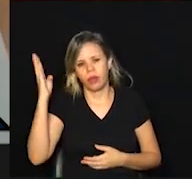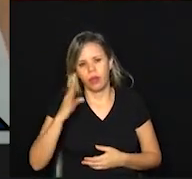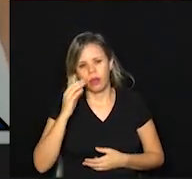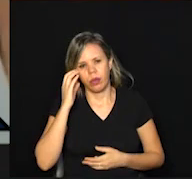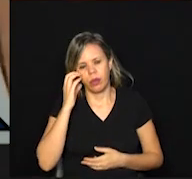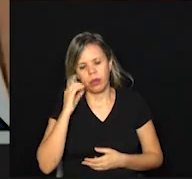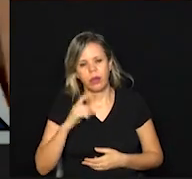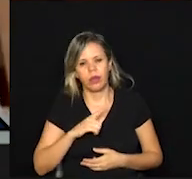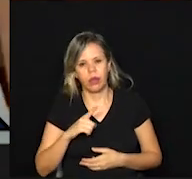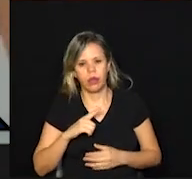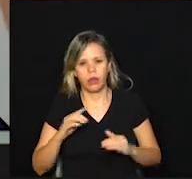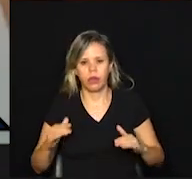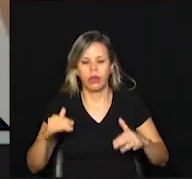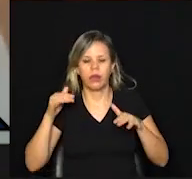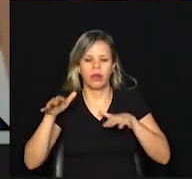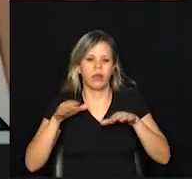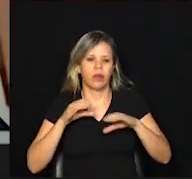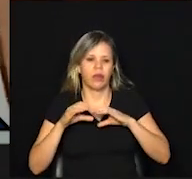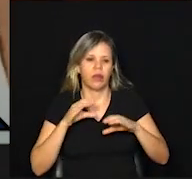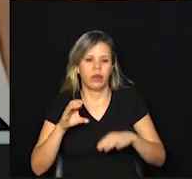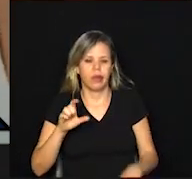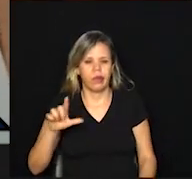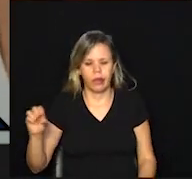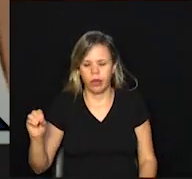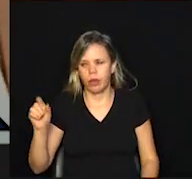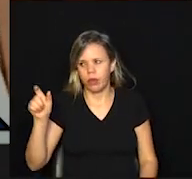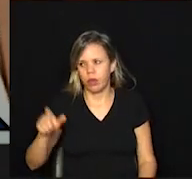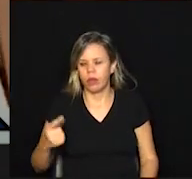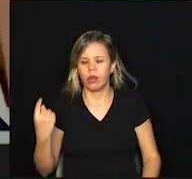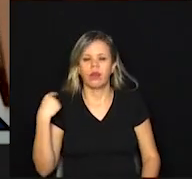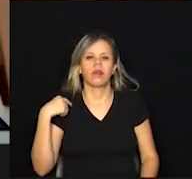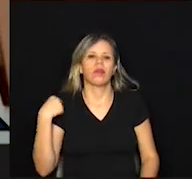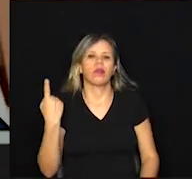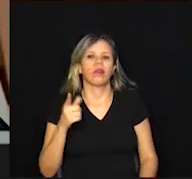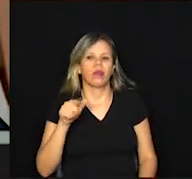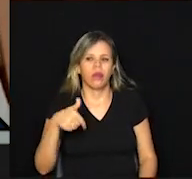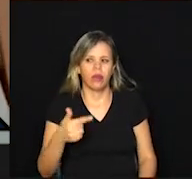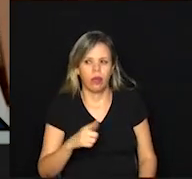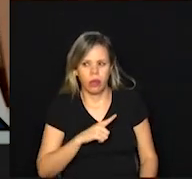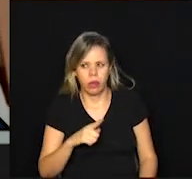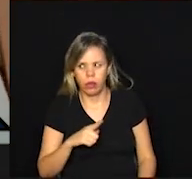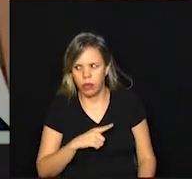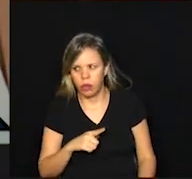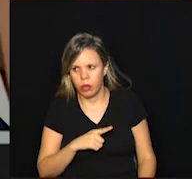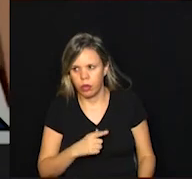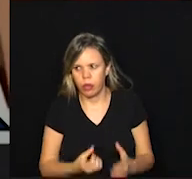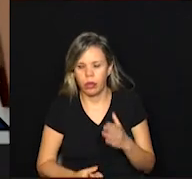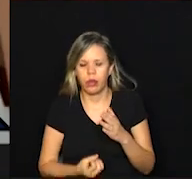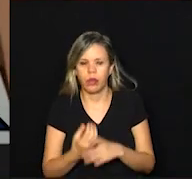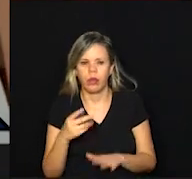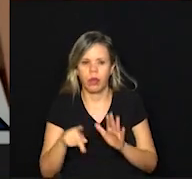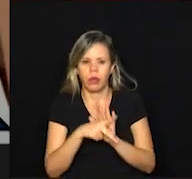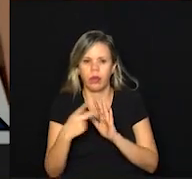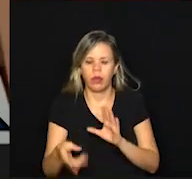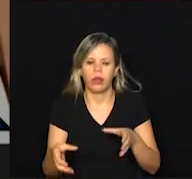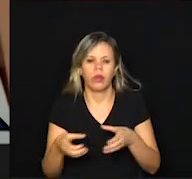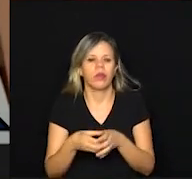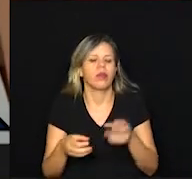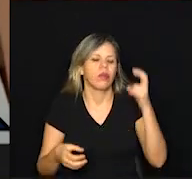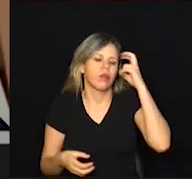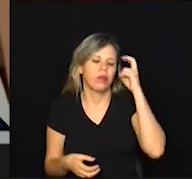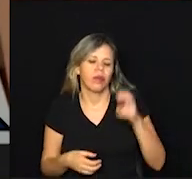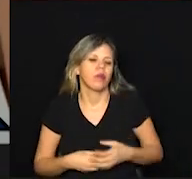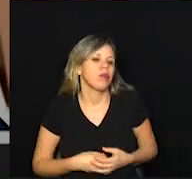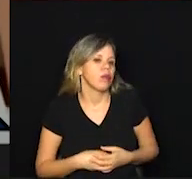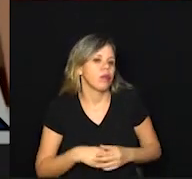teve como nos grandes articuladores do servo turismo depois nós tivemos é a criação dessa própria comissão de Cultura